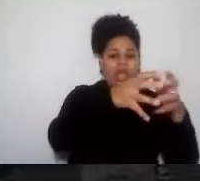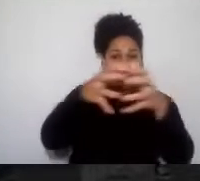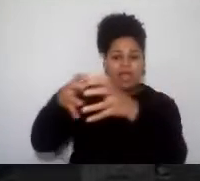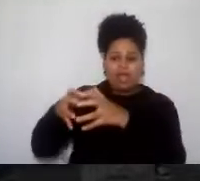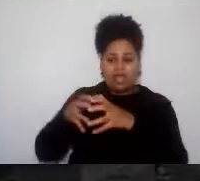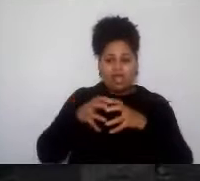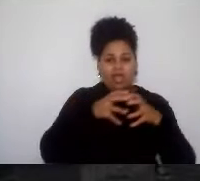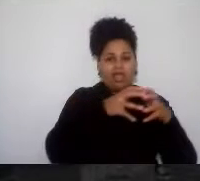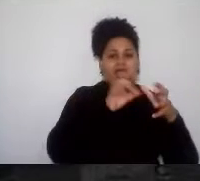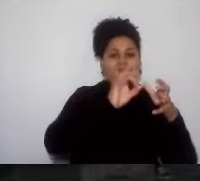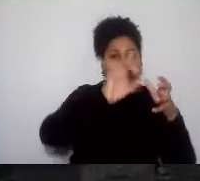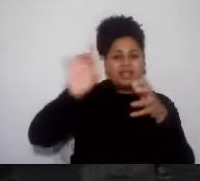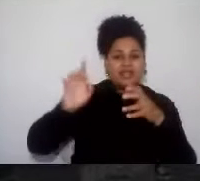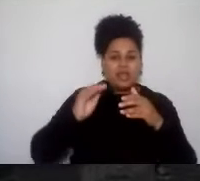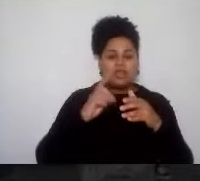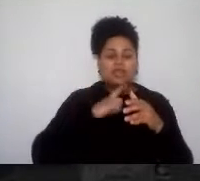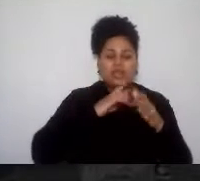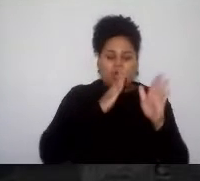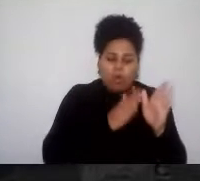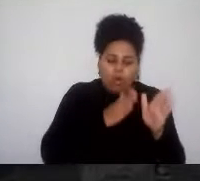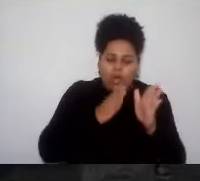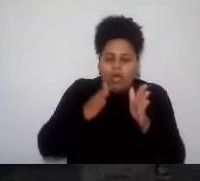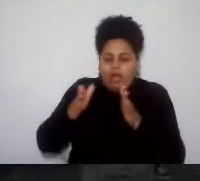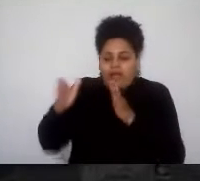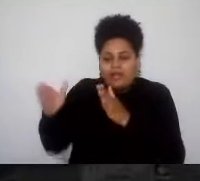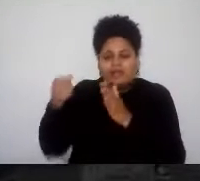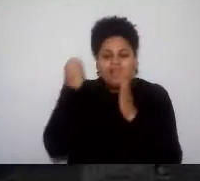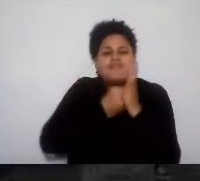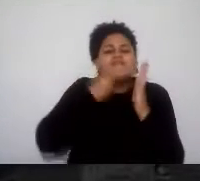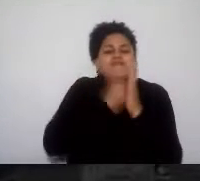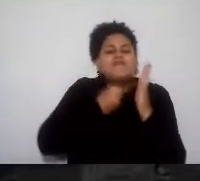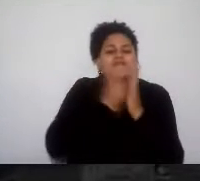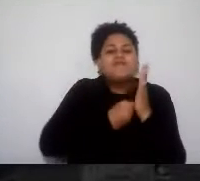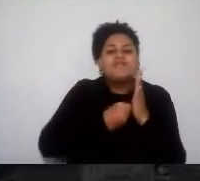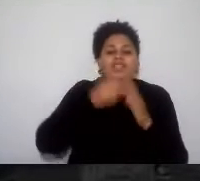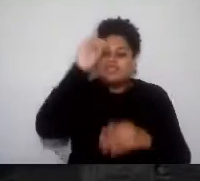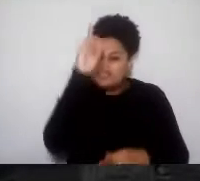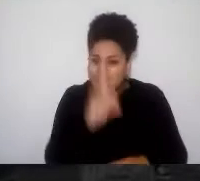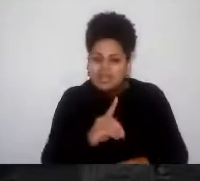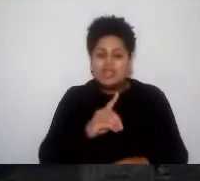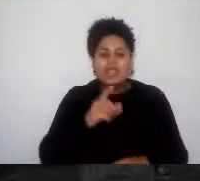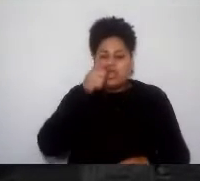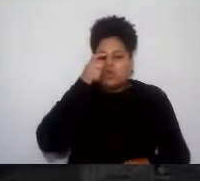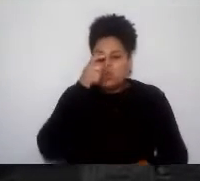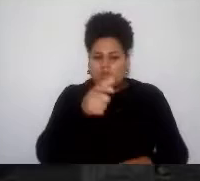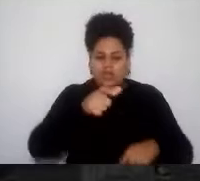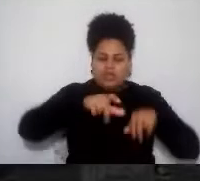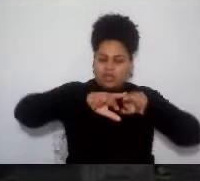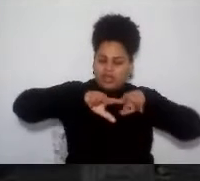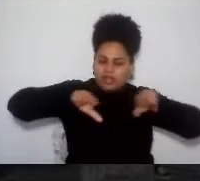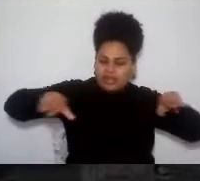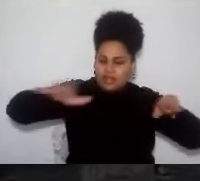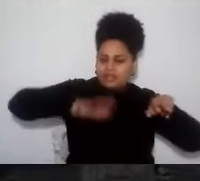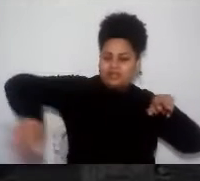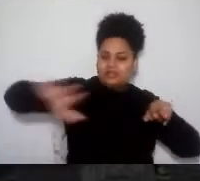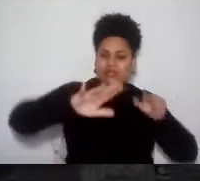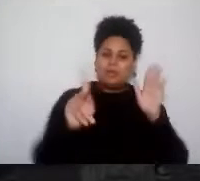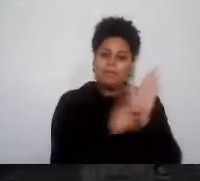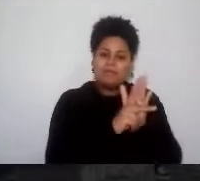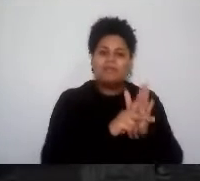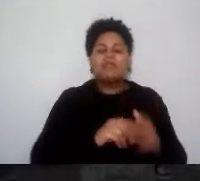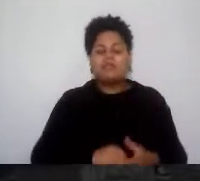dos seus direitos, dos seus interesses. Trabalhador organizado, trabalhador que sai, que conhece seus direitos,